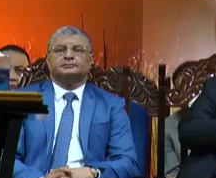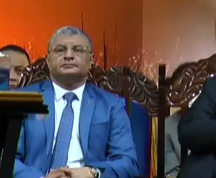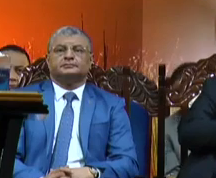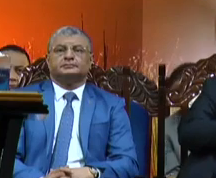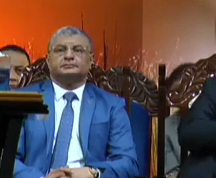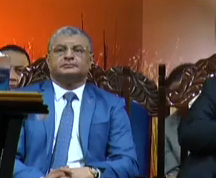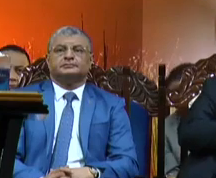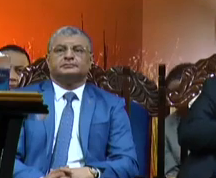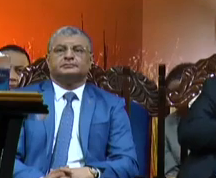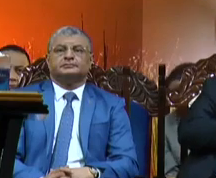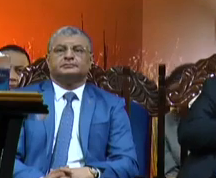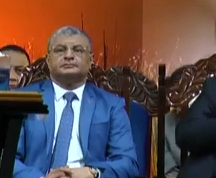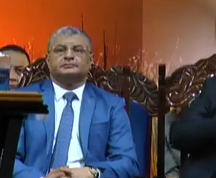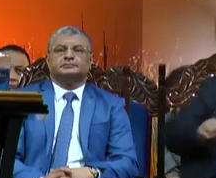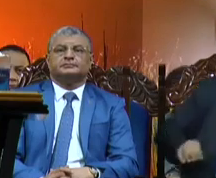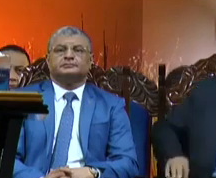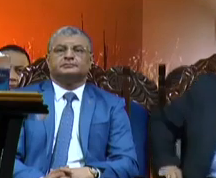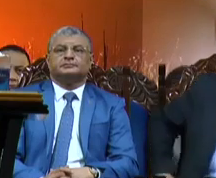Existem hinos,